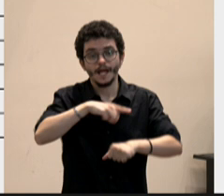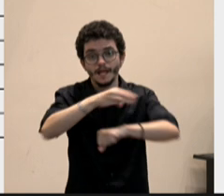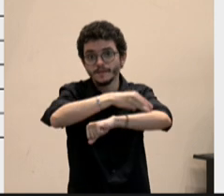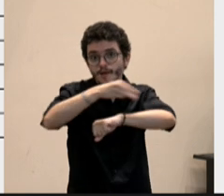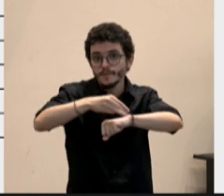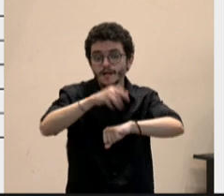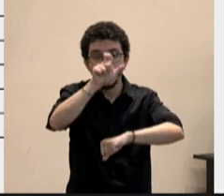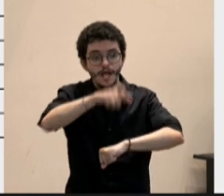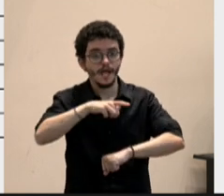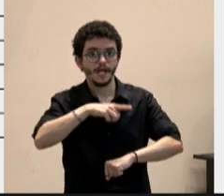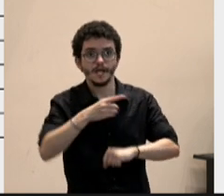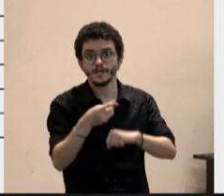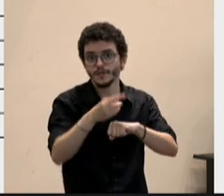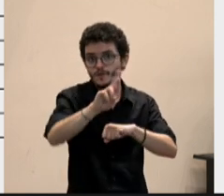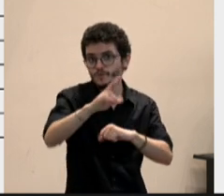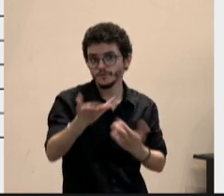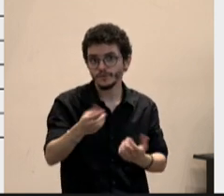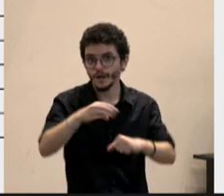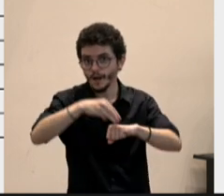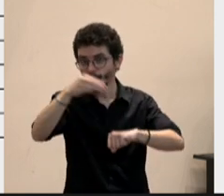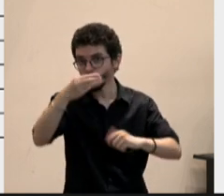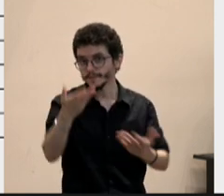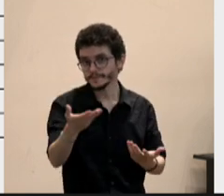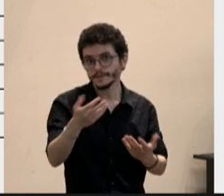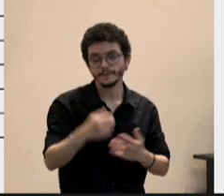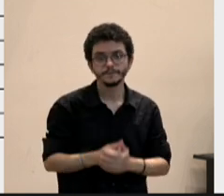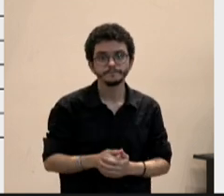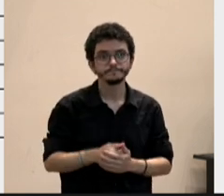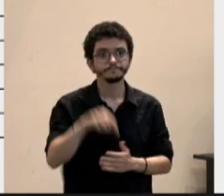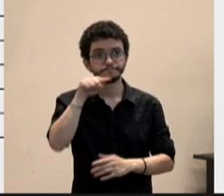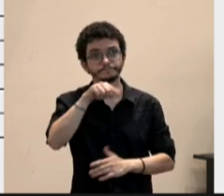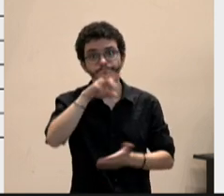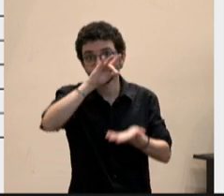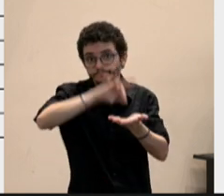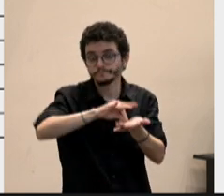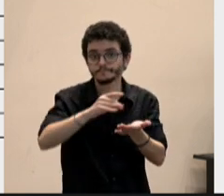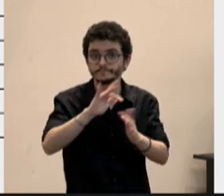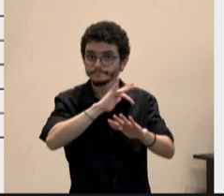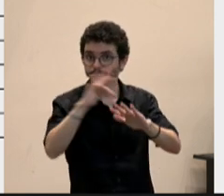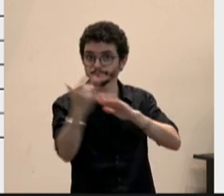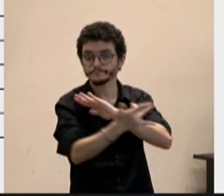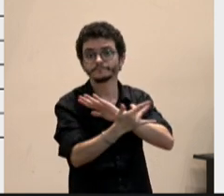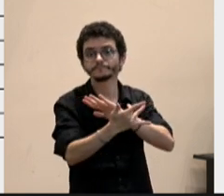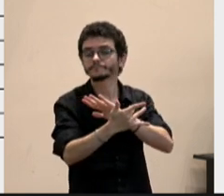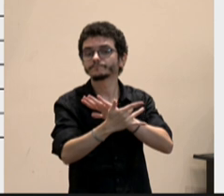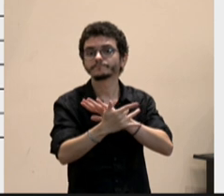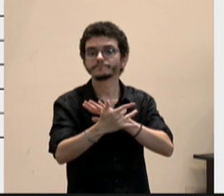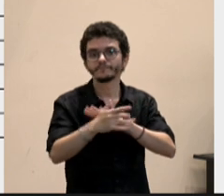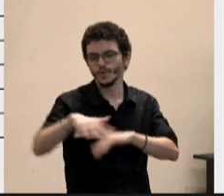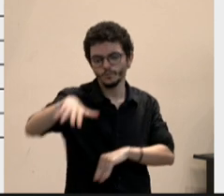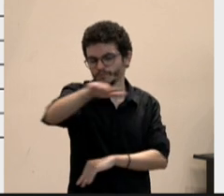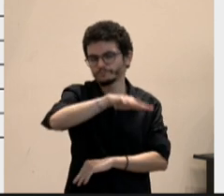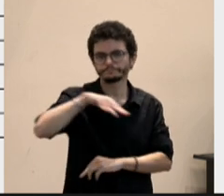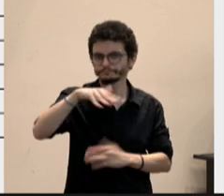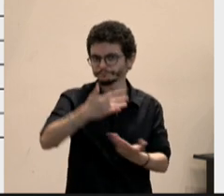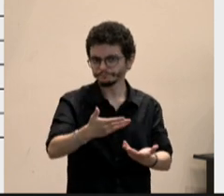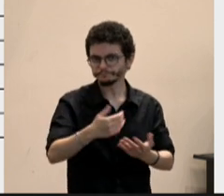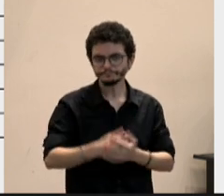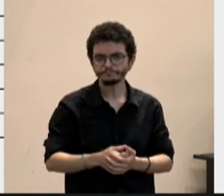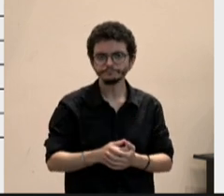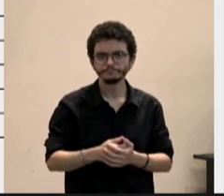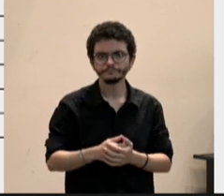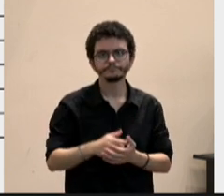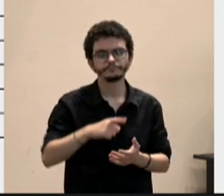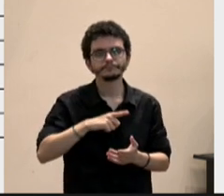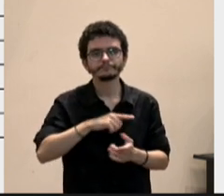tem doutorado, com quem tem mestrado. Esta é uma realidade das redes, de uma forma geral. Com exceção